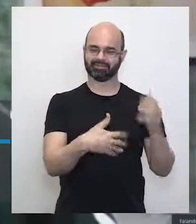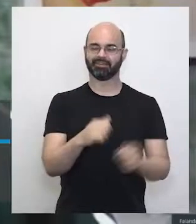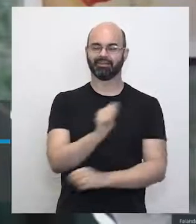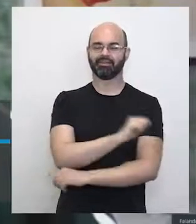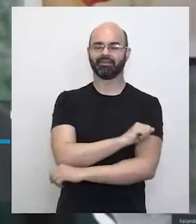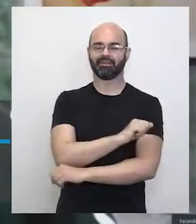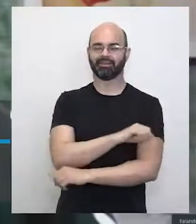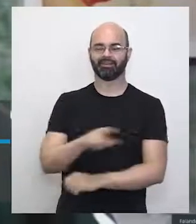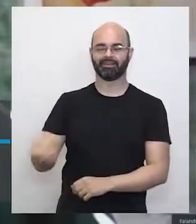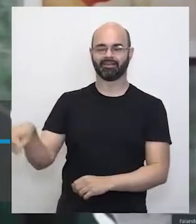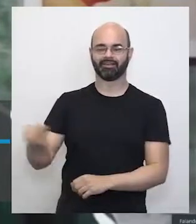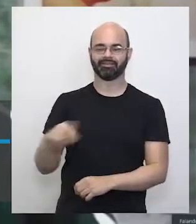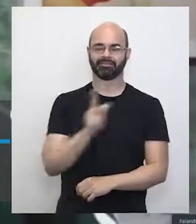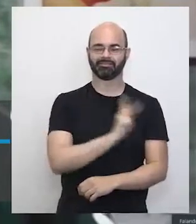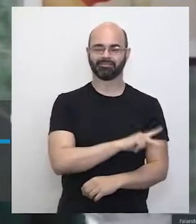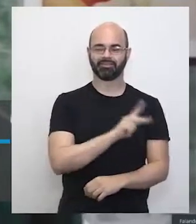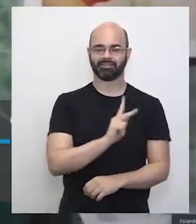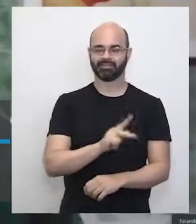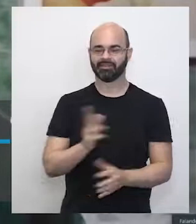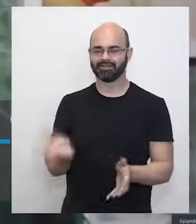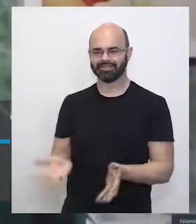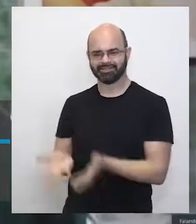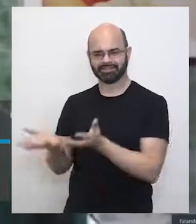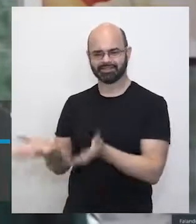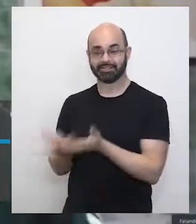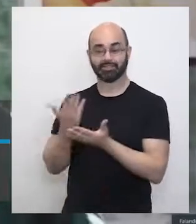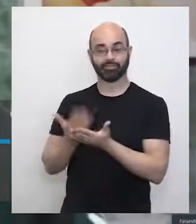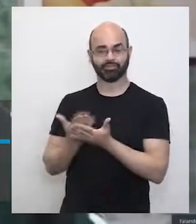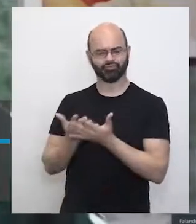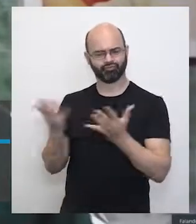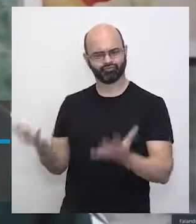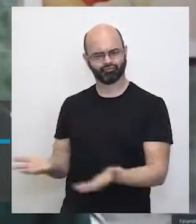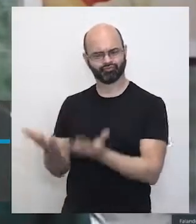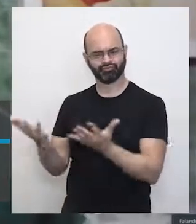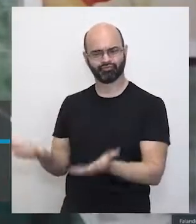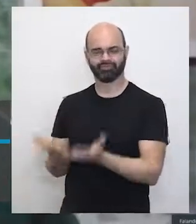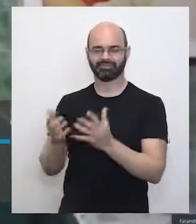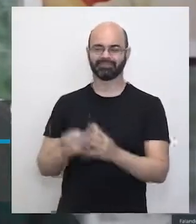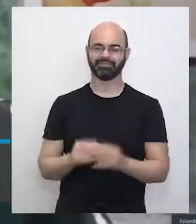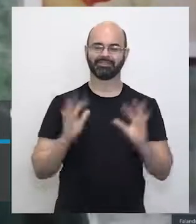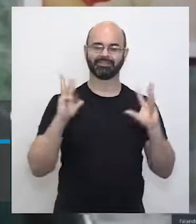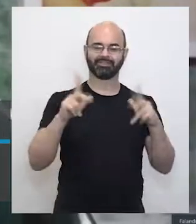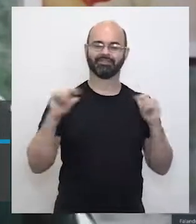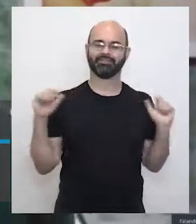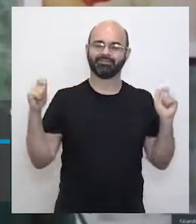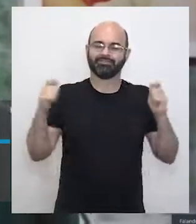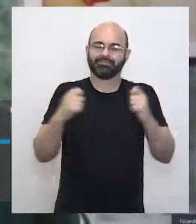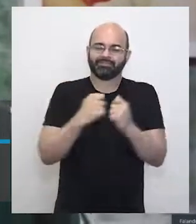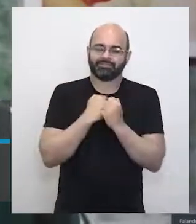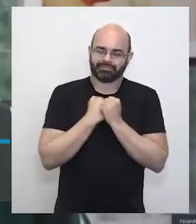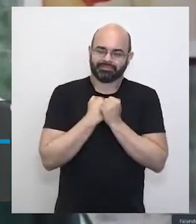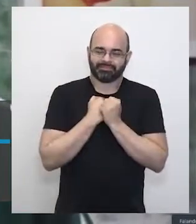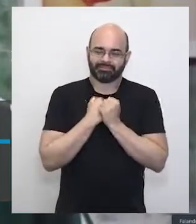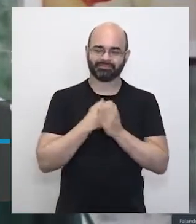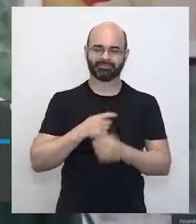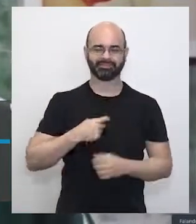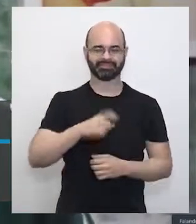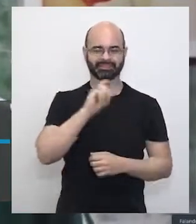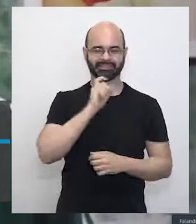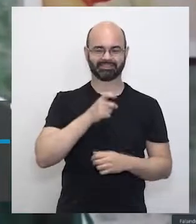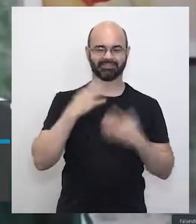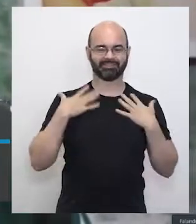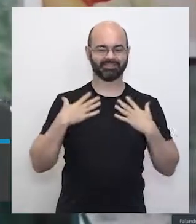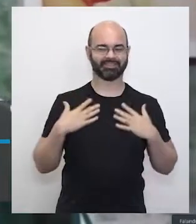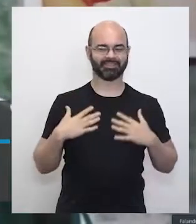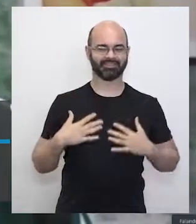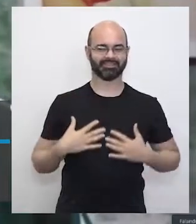garotada a continuar estudando. Todo mundo agasalhado e eu já estou aqui de verde em homenagem